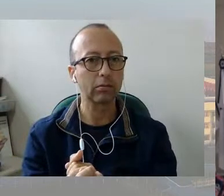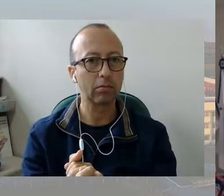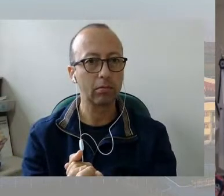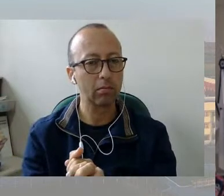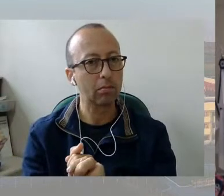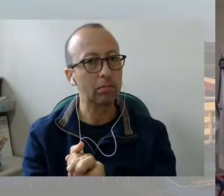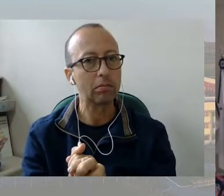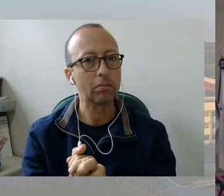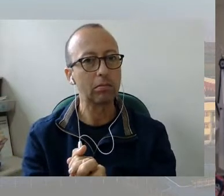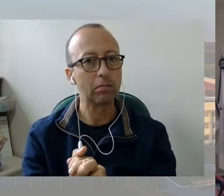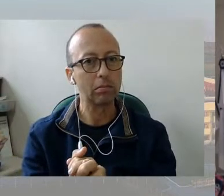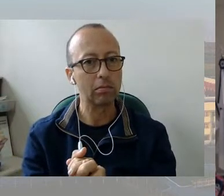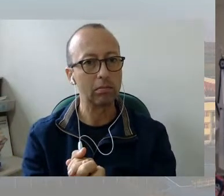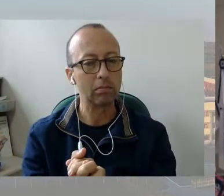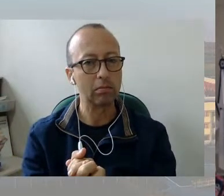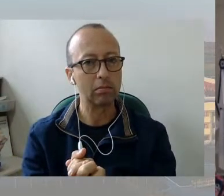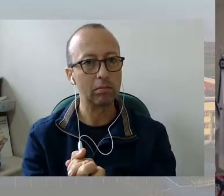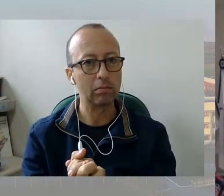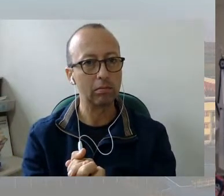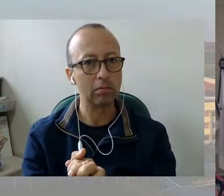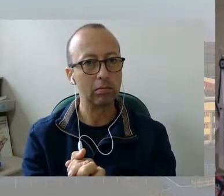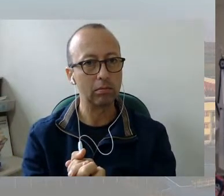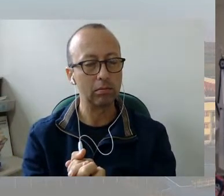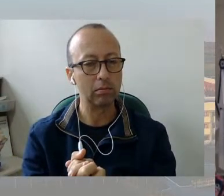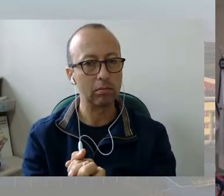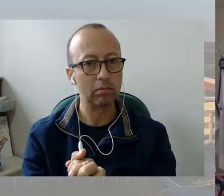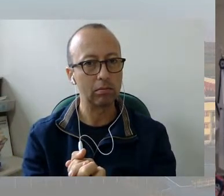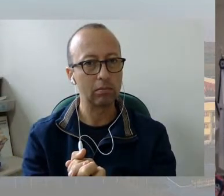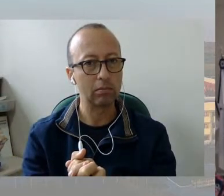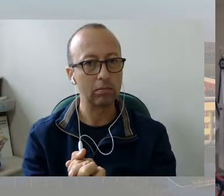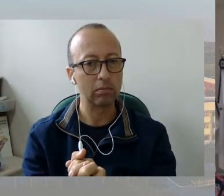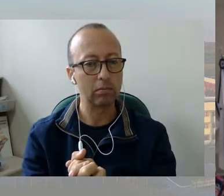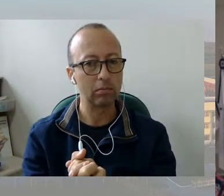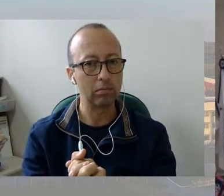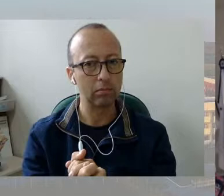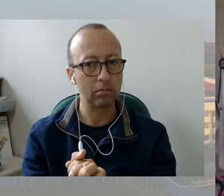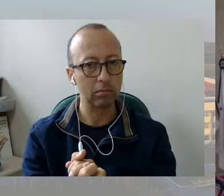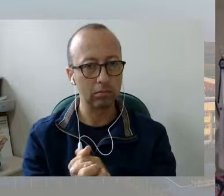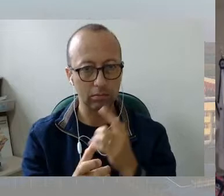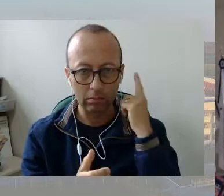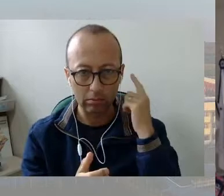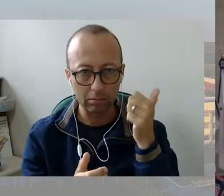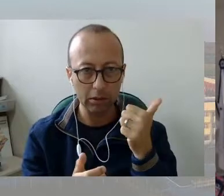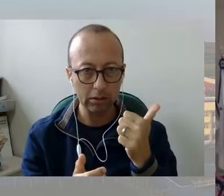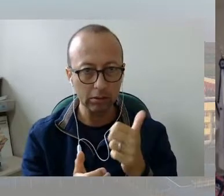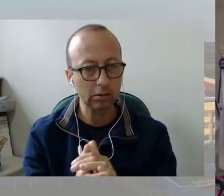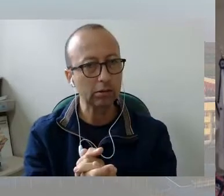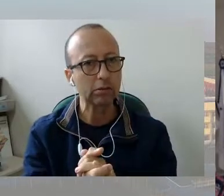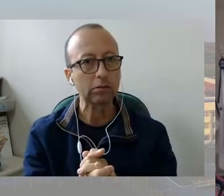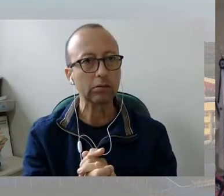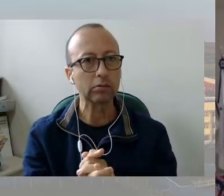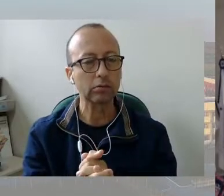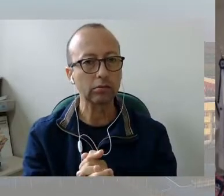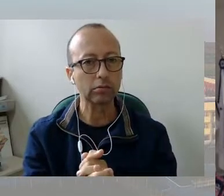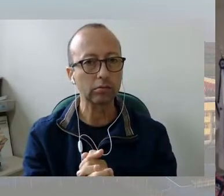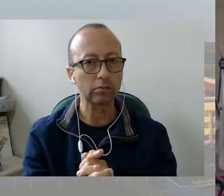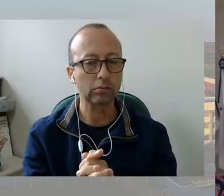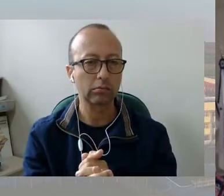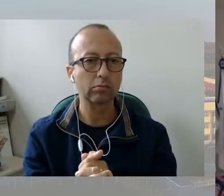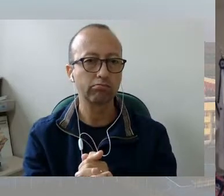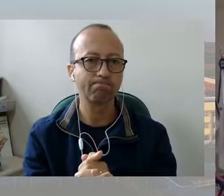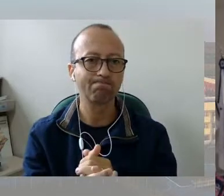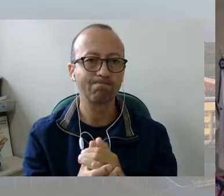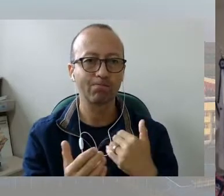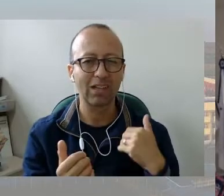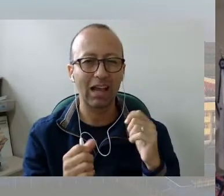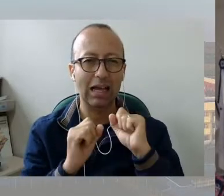Ah, tá. Agora sim? Estão ouvindo agora? Ok. Reconhecemos que foi um equívoco de